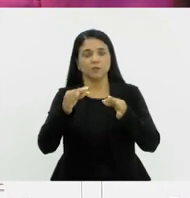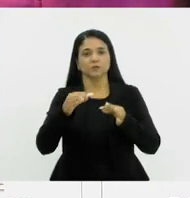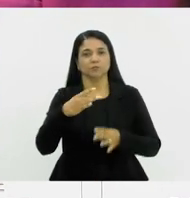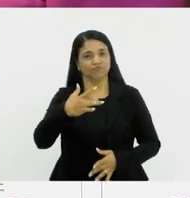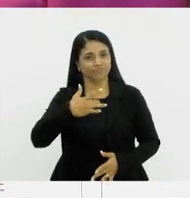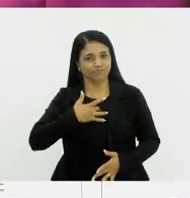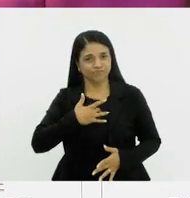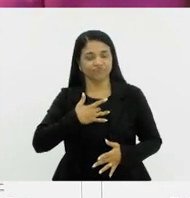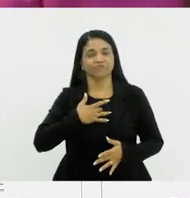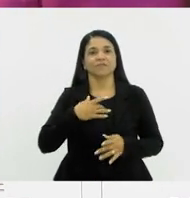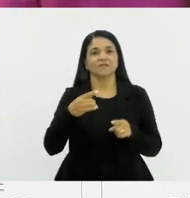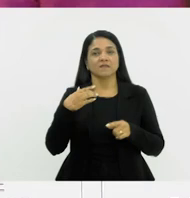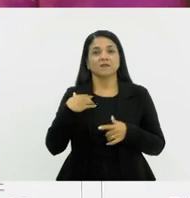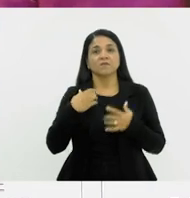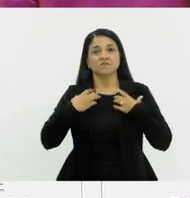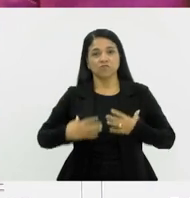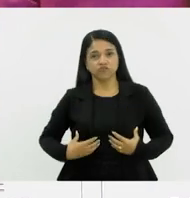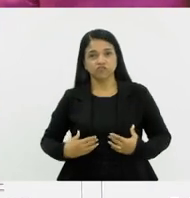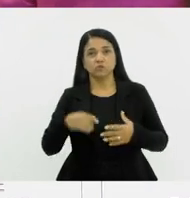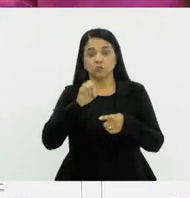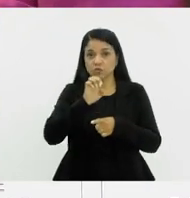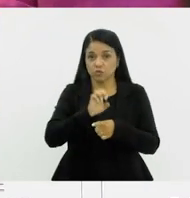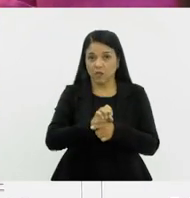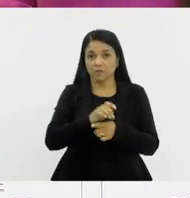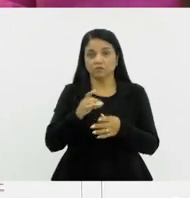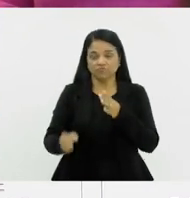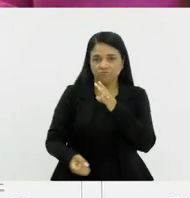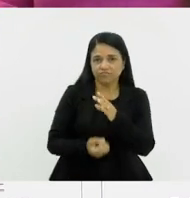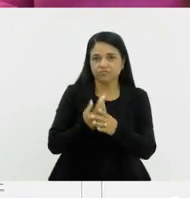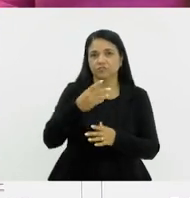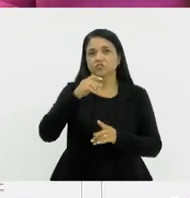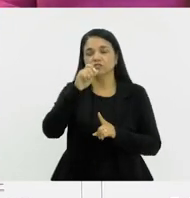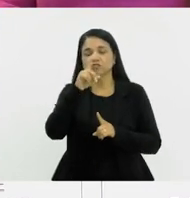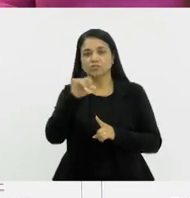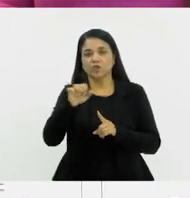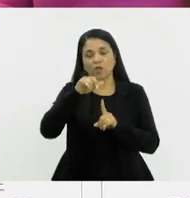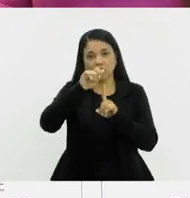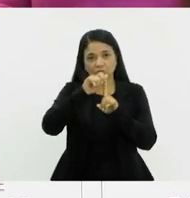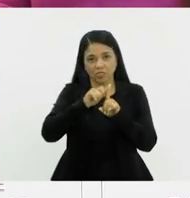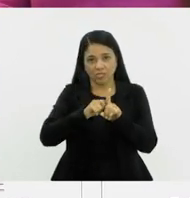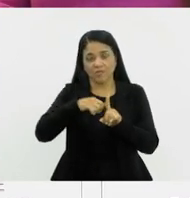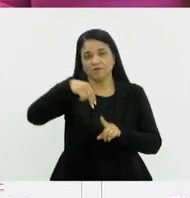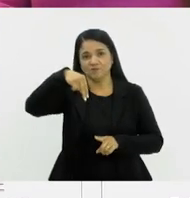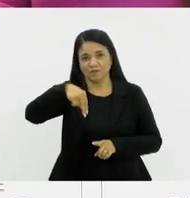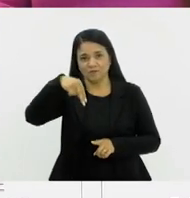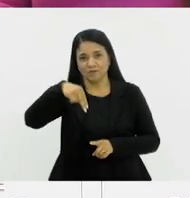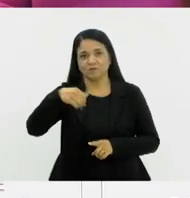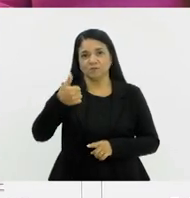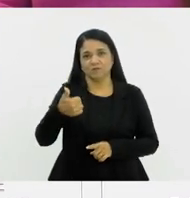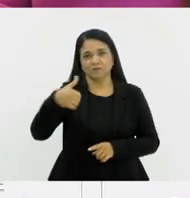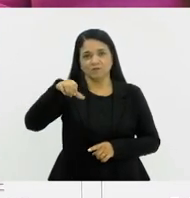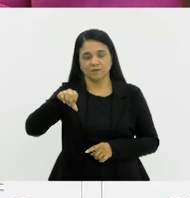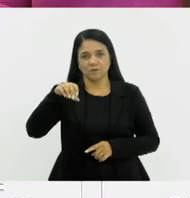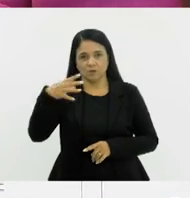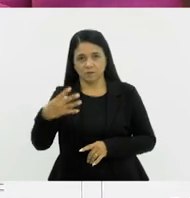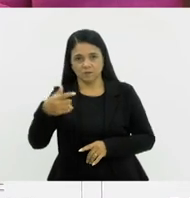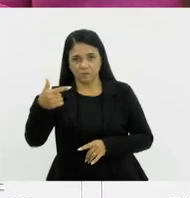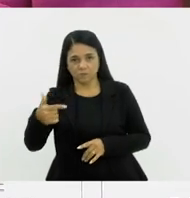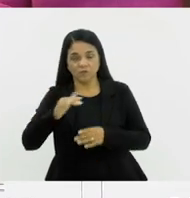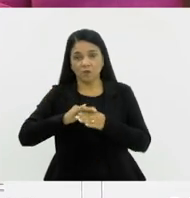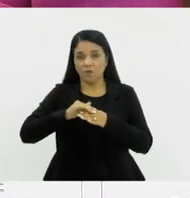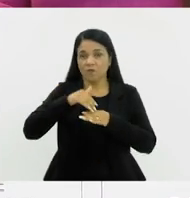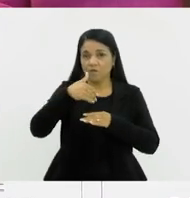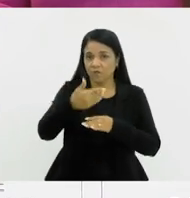prisional do Estado, fundado no 9 de novembro de 1942, está localizado fora do complexo penitenciário de